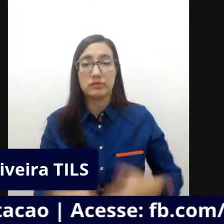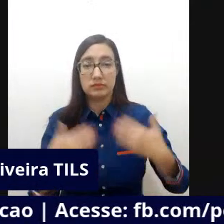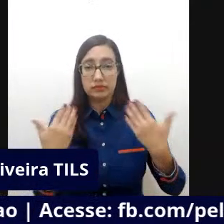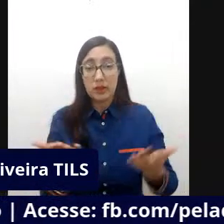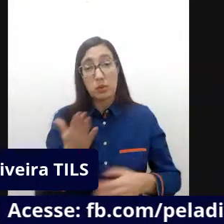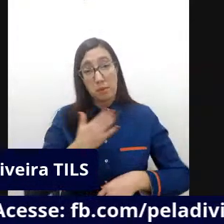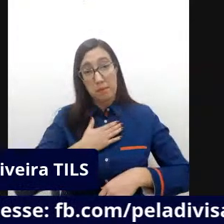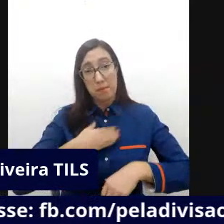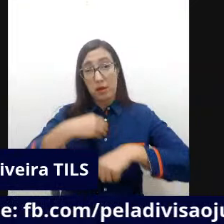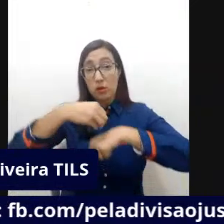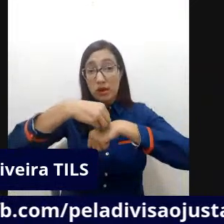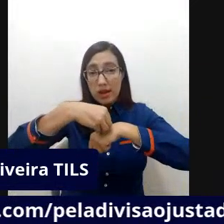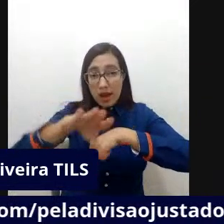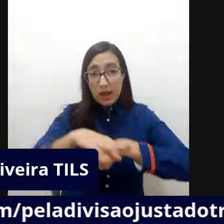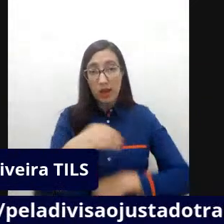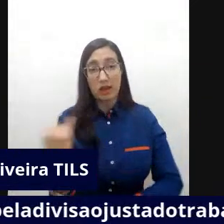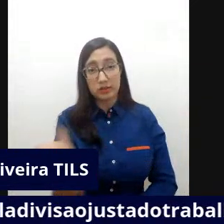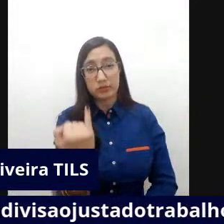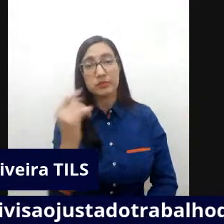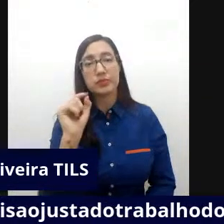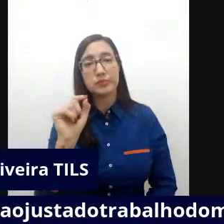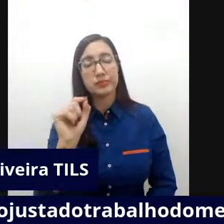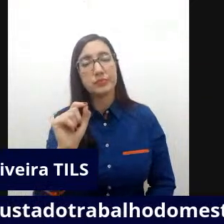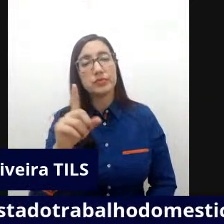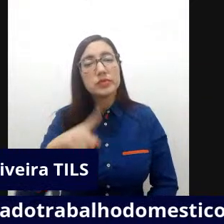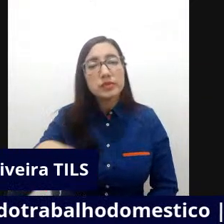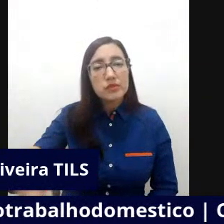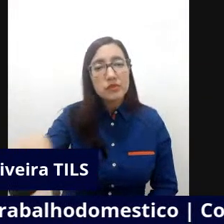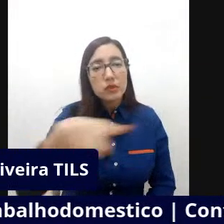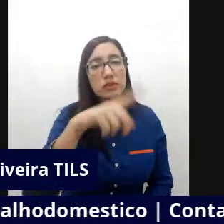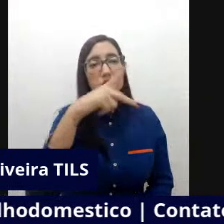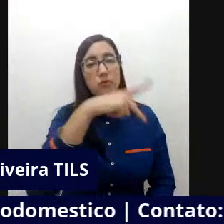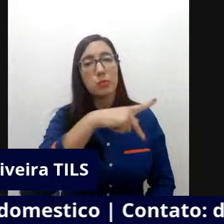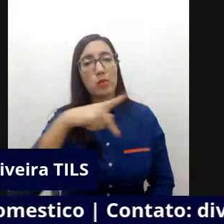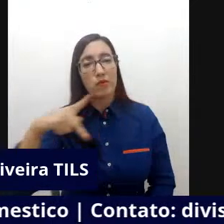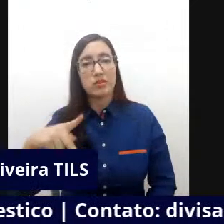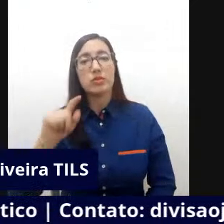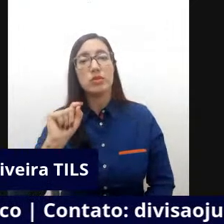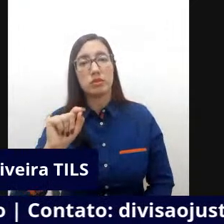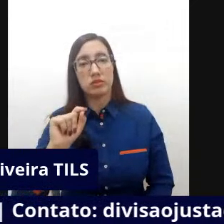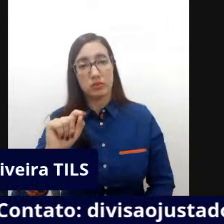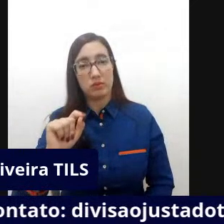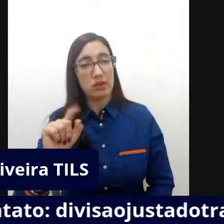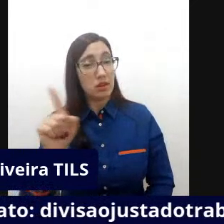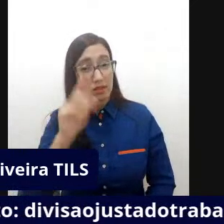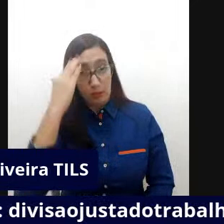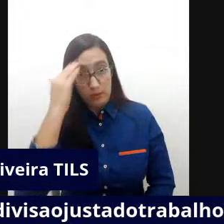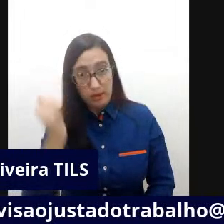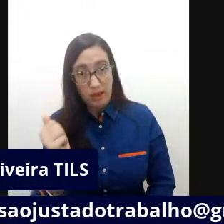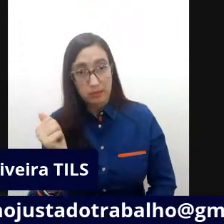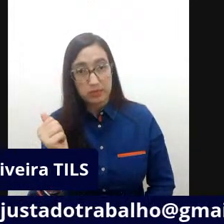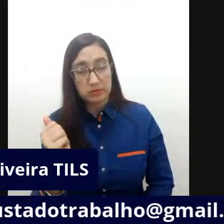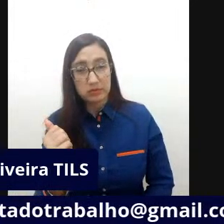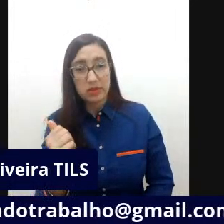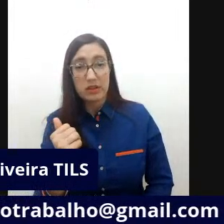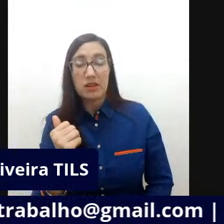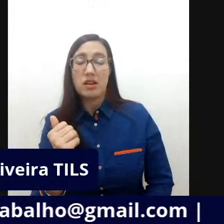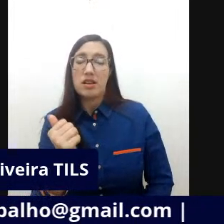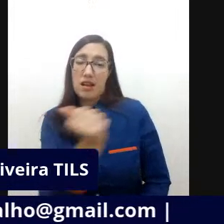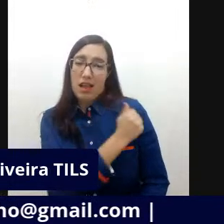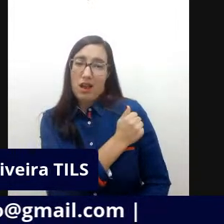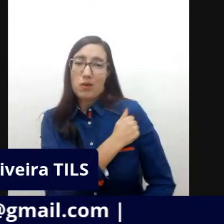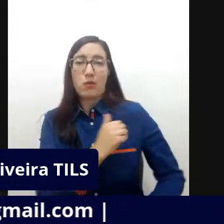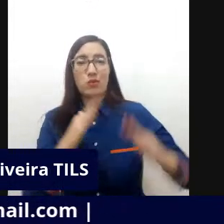aula online, usando o próprio computador. Aumenta a conta de energia, aumenta a internet, e eles não estão recebendo um centavo por